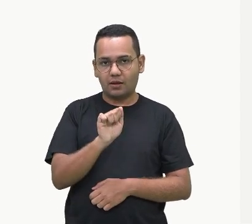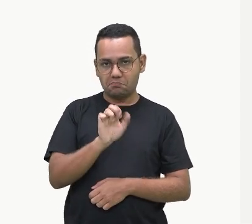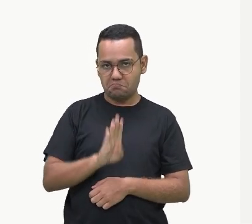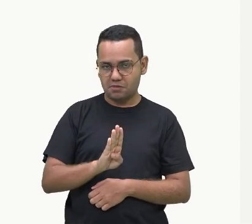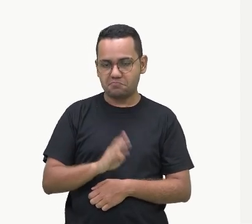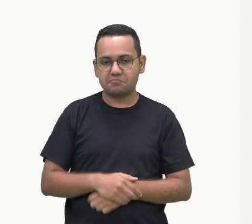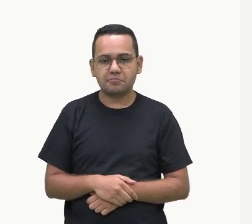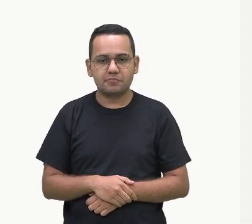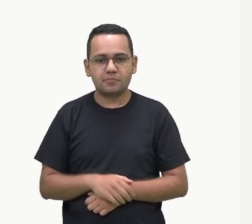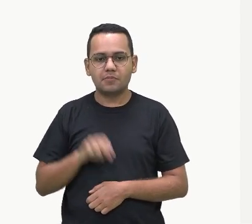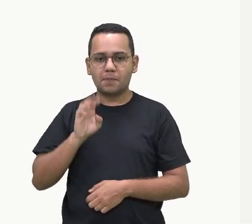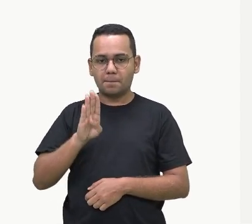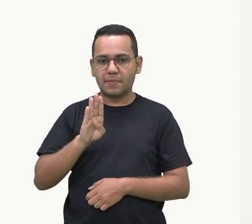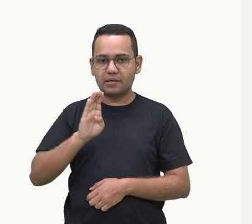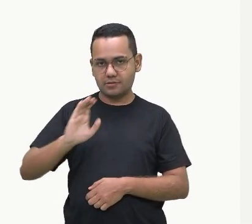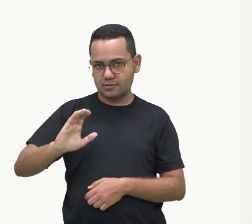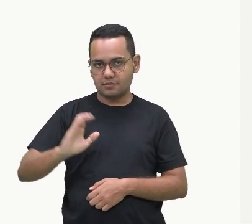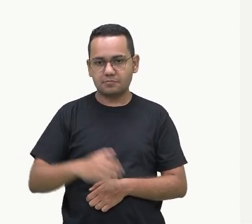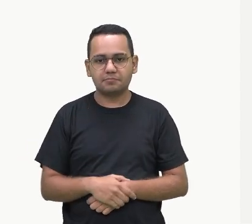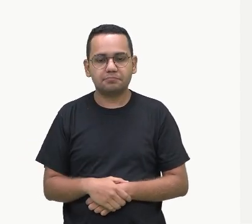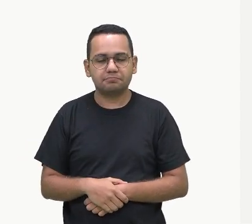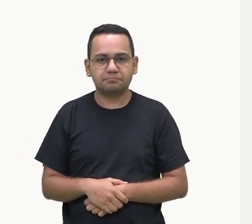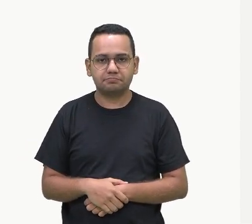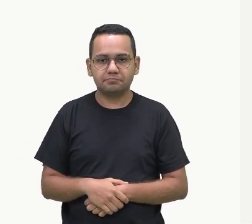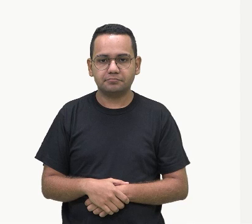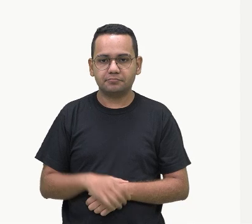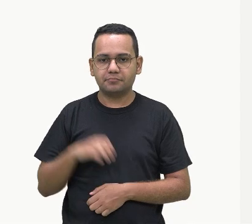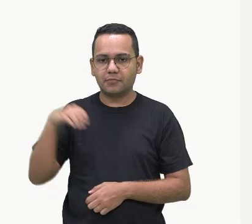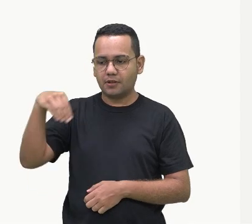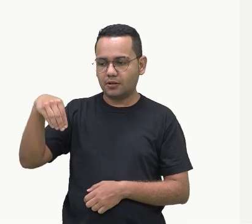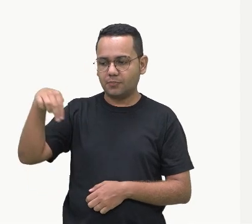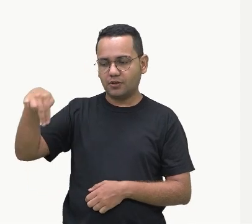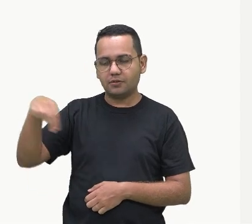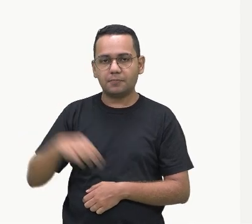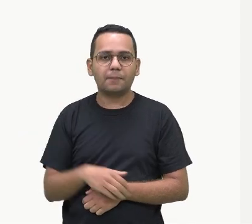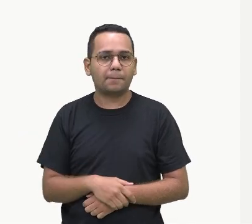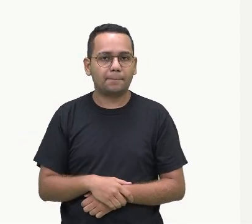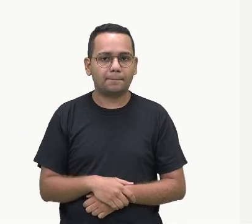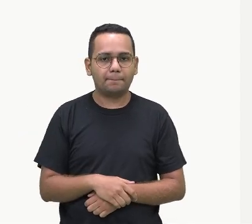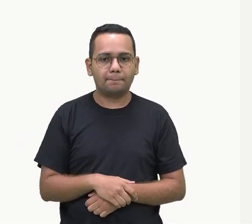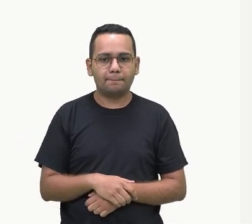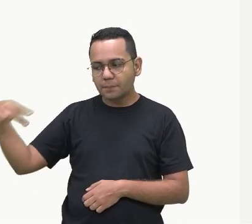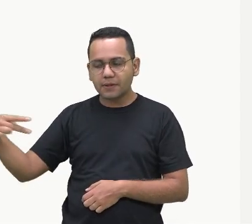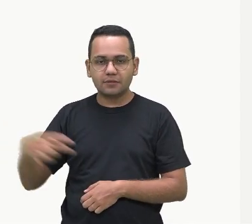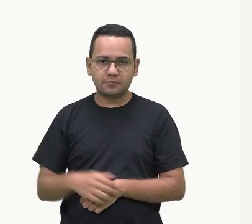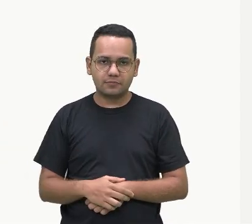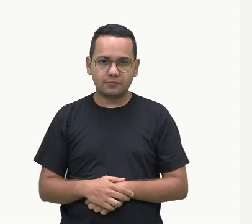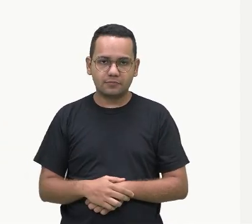nosso segmento BC, nosso segmento MN